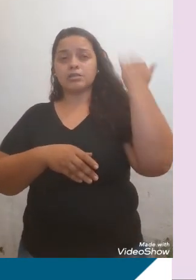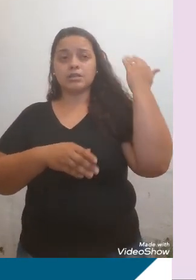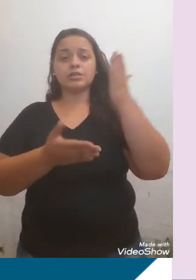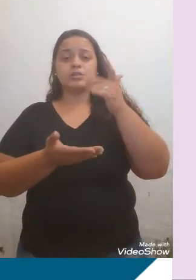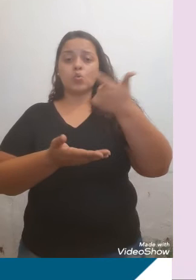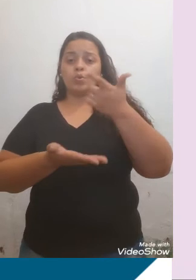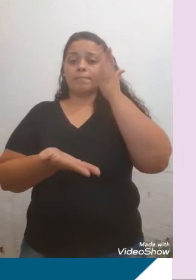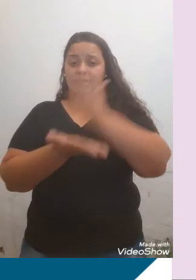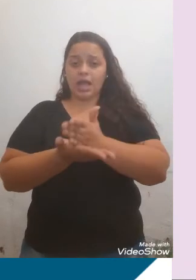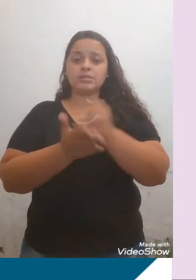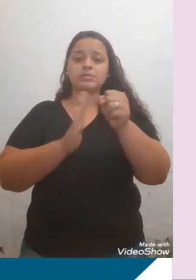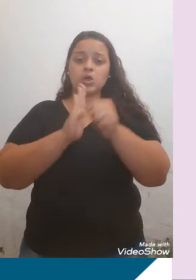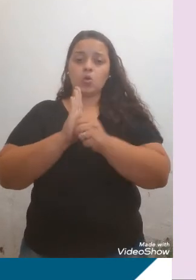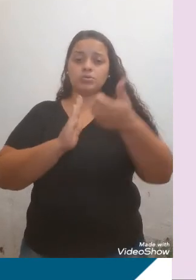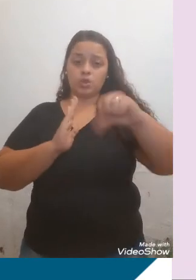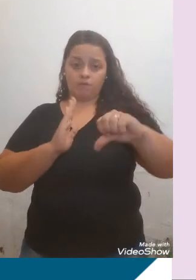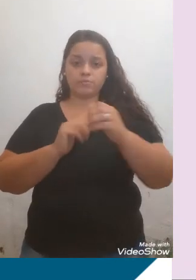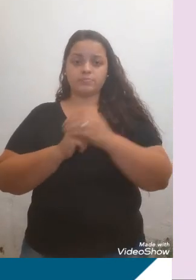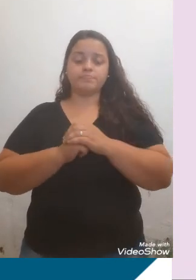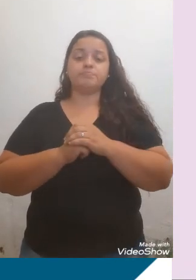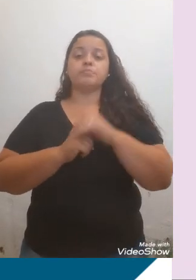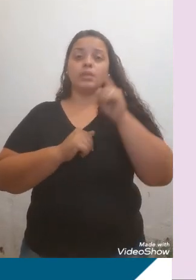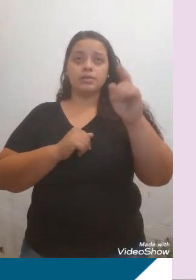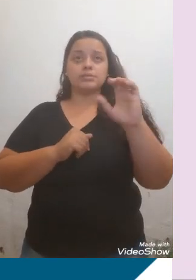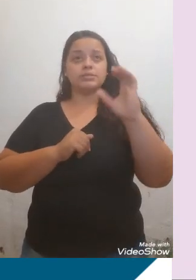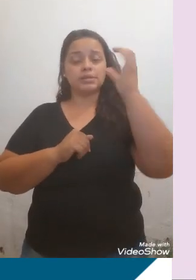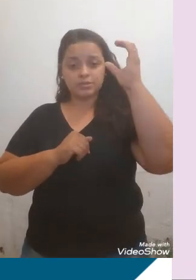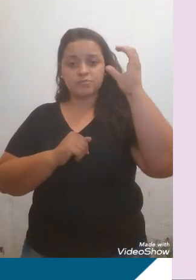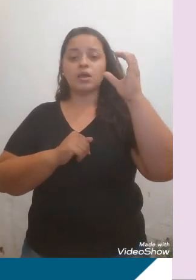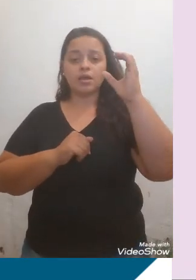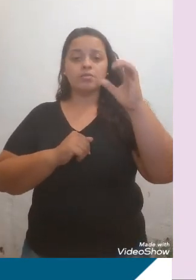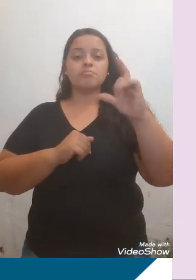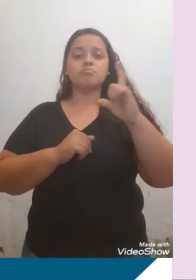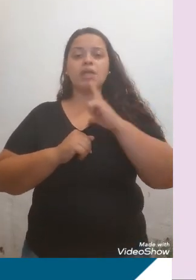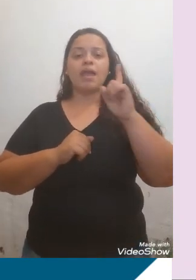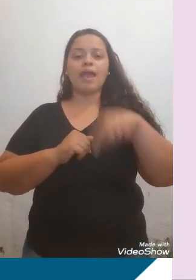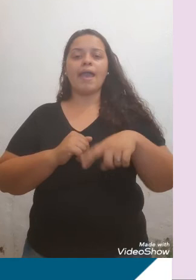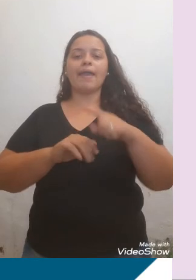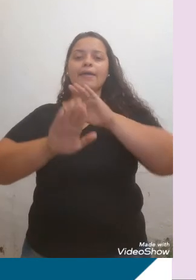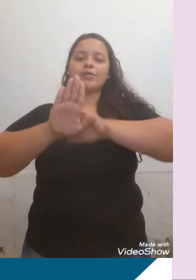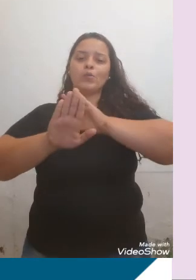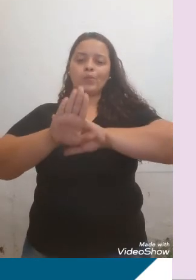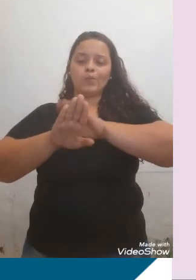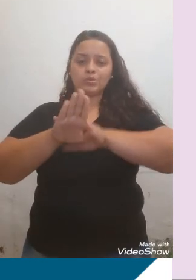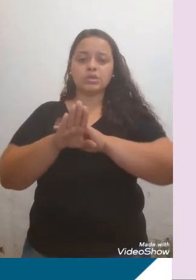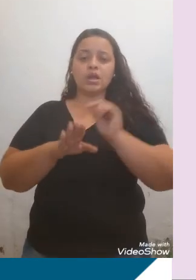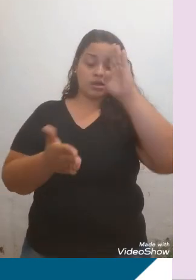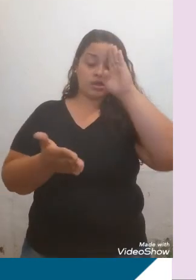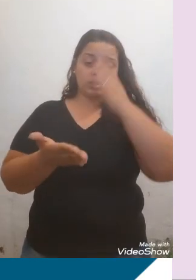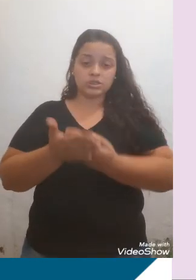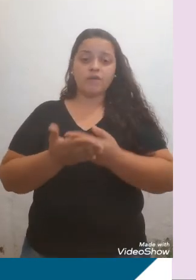segunda metade do século XIX. O cientificismo foi uma ideologia